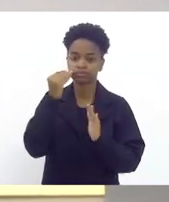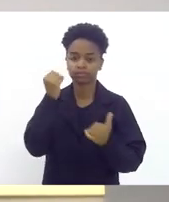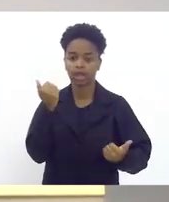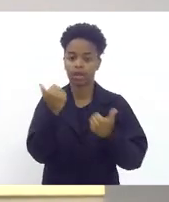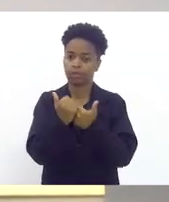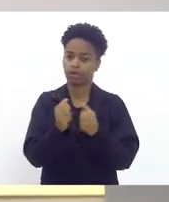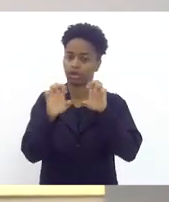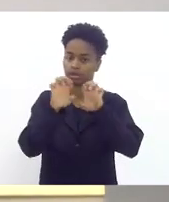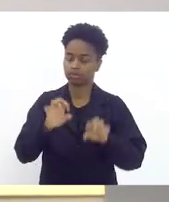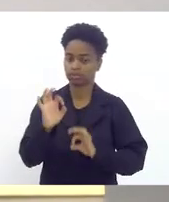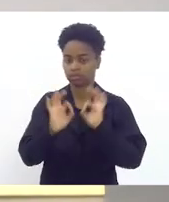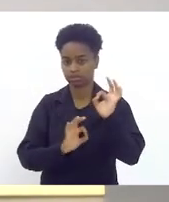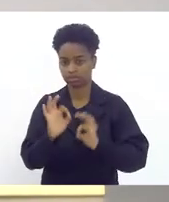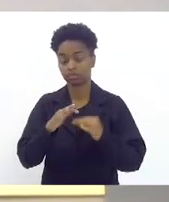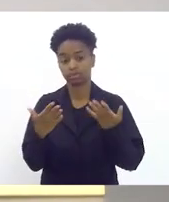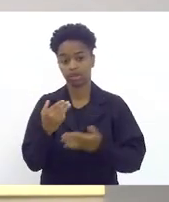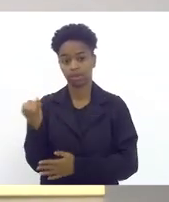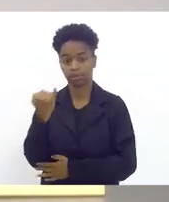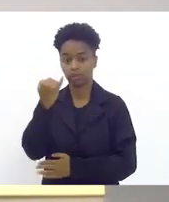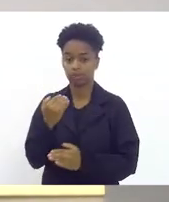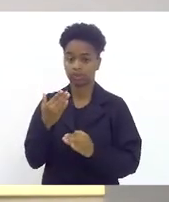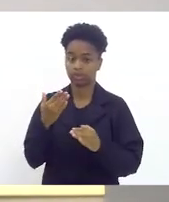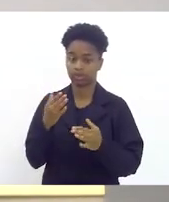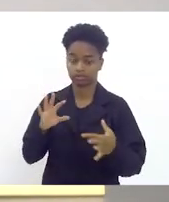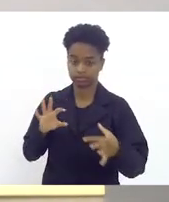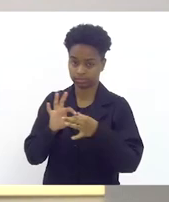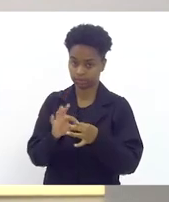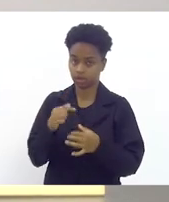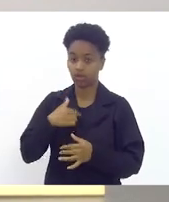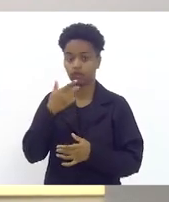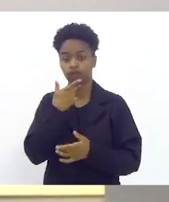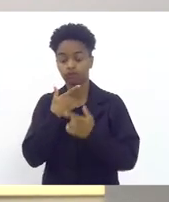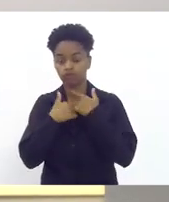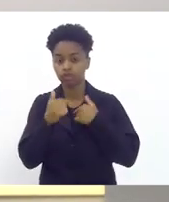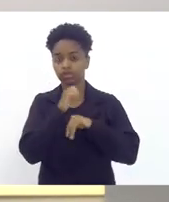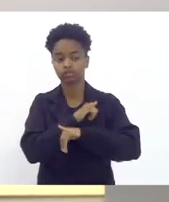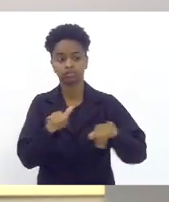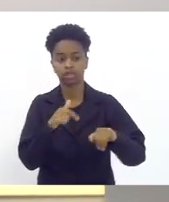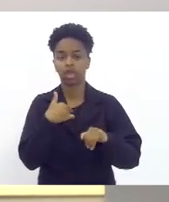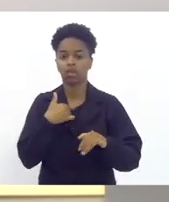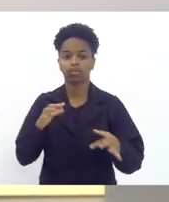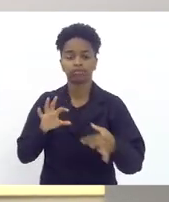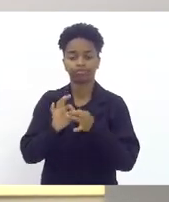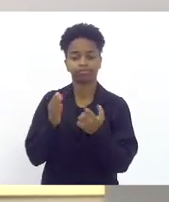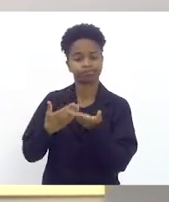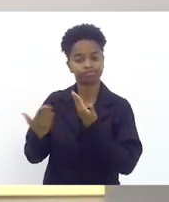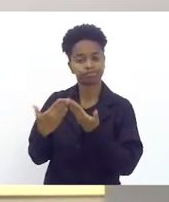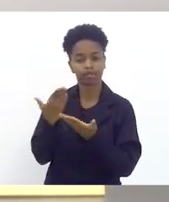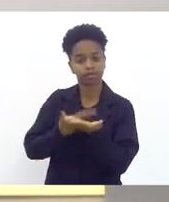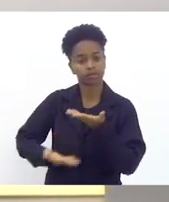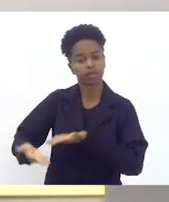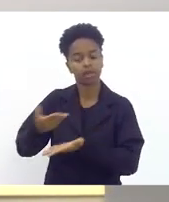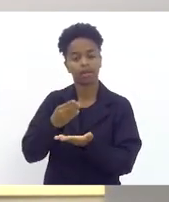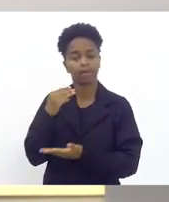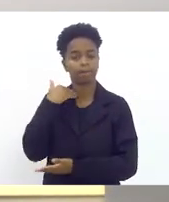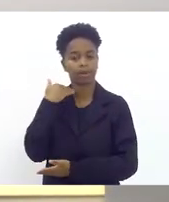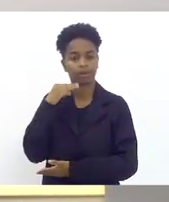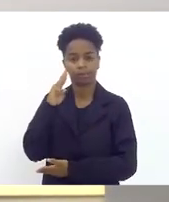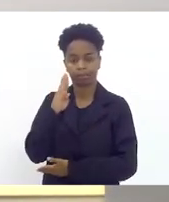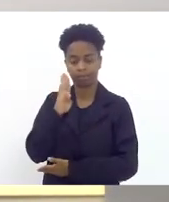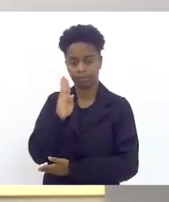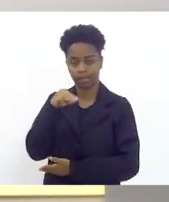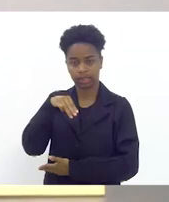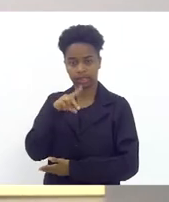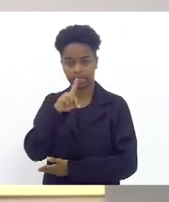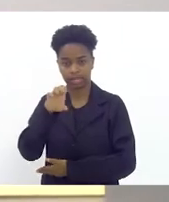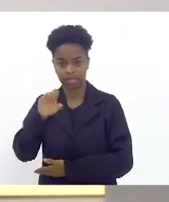da cadeia então é muito importante essa parceria então só queria que a gente está incidi algo com o BNDS para justamente iniciar também esse ano primeiro